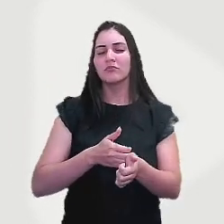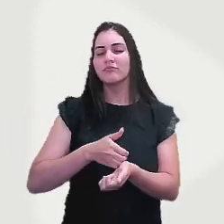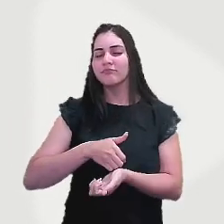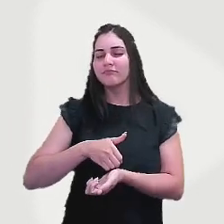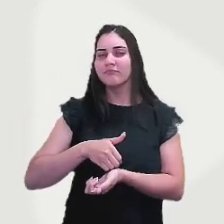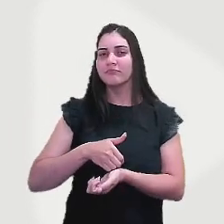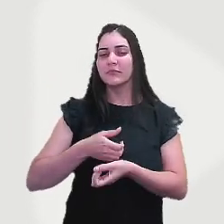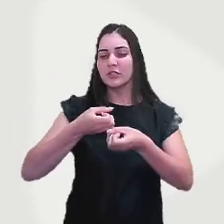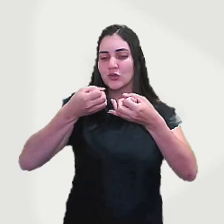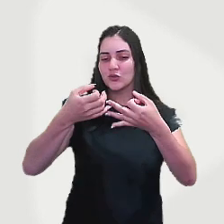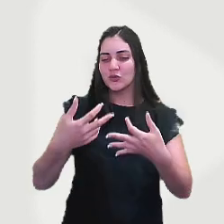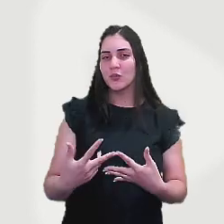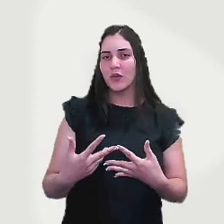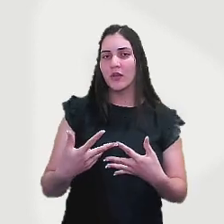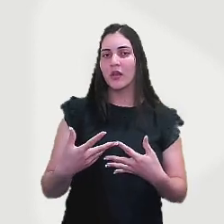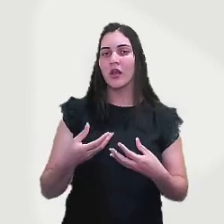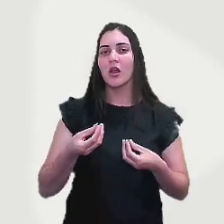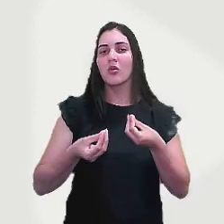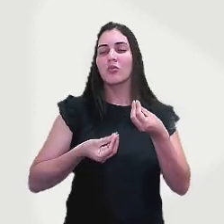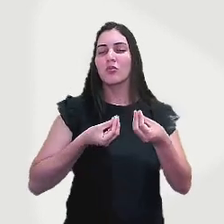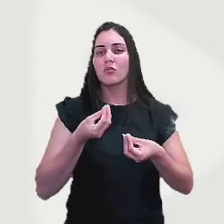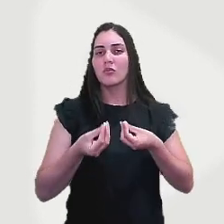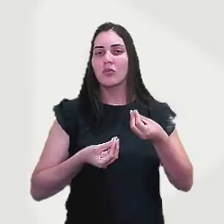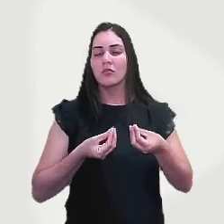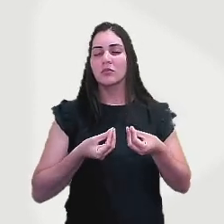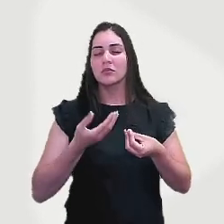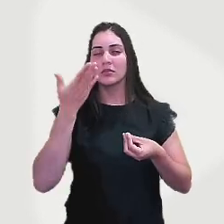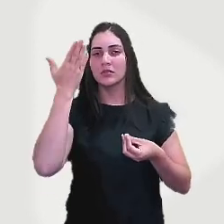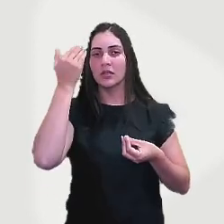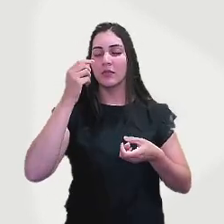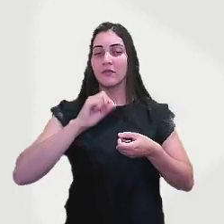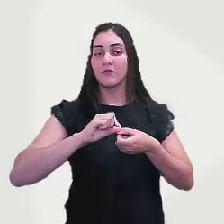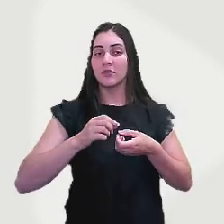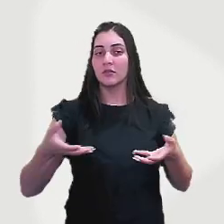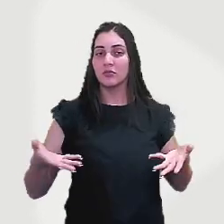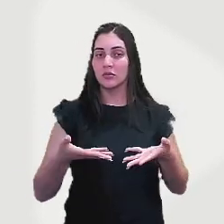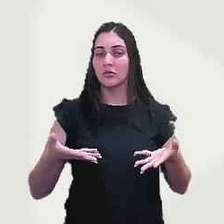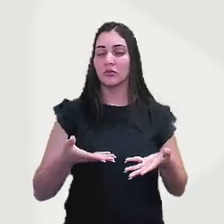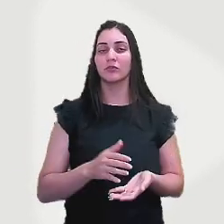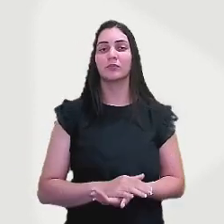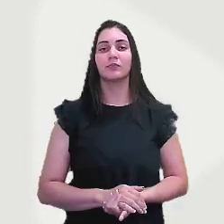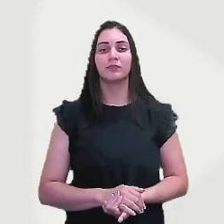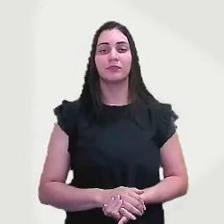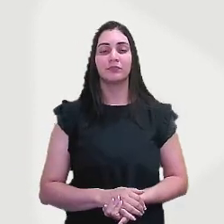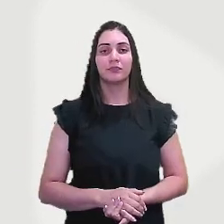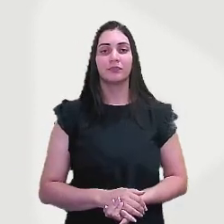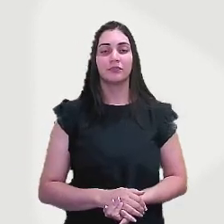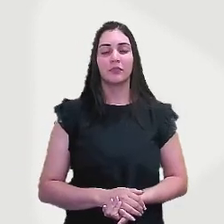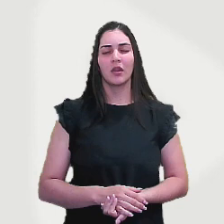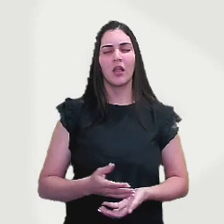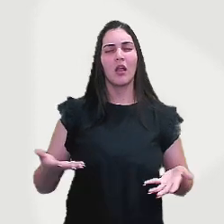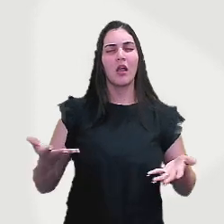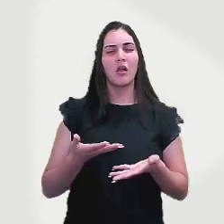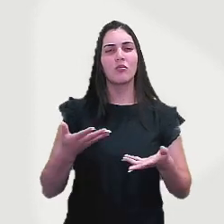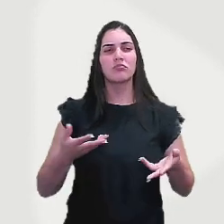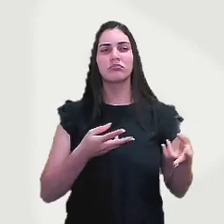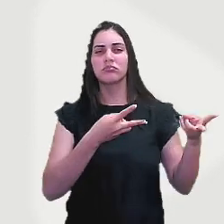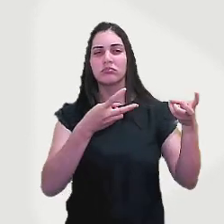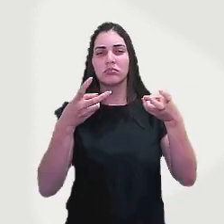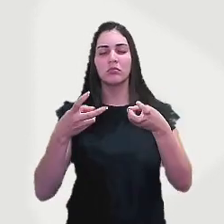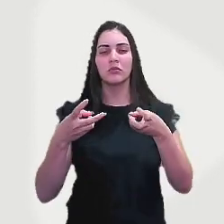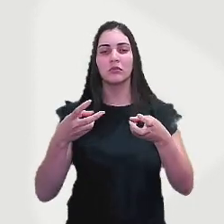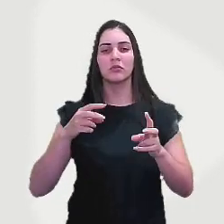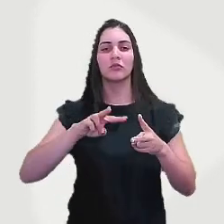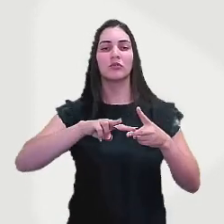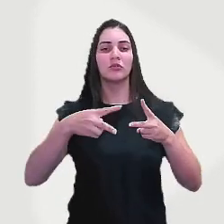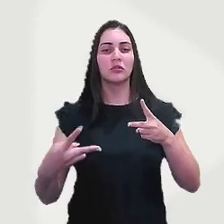caminhar a nossa fala, para onde estará sendo direcionado o que a gente vai fazer aqui hoje. A gente, nessa perspectiva dos transgênicos, o que